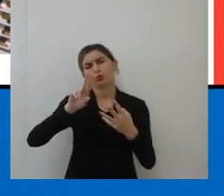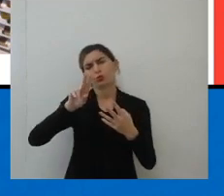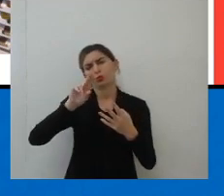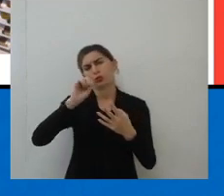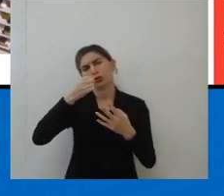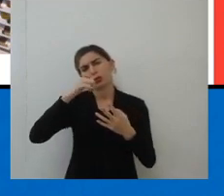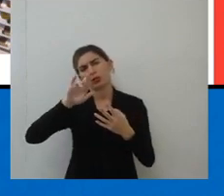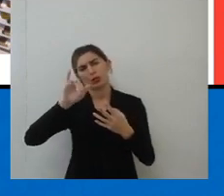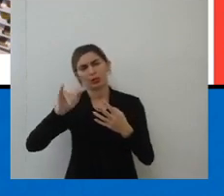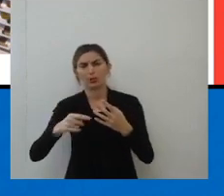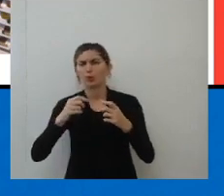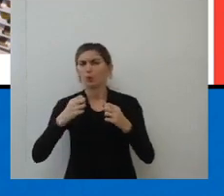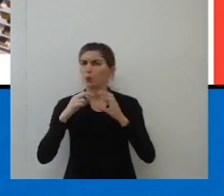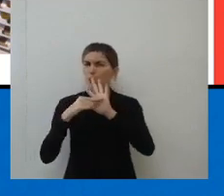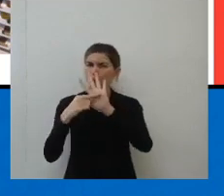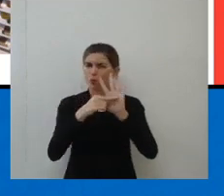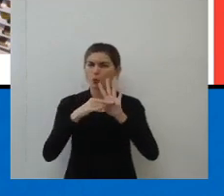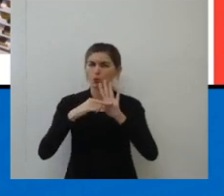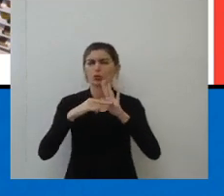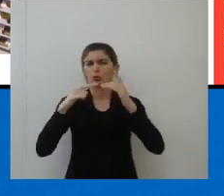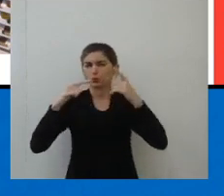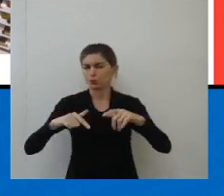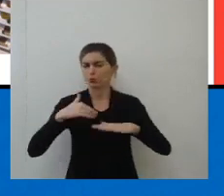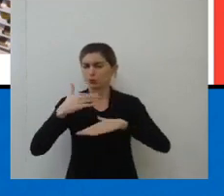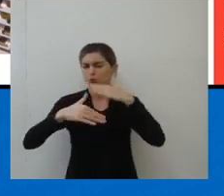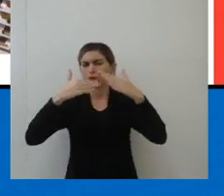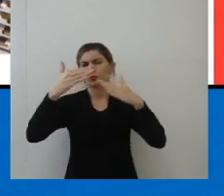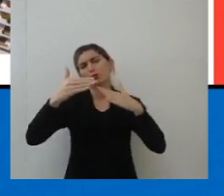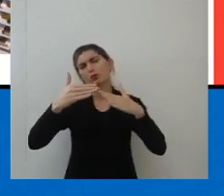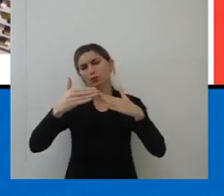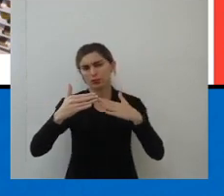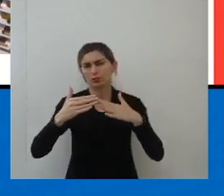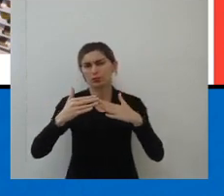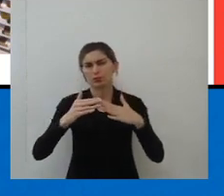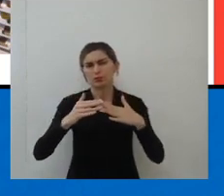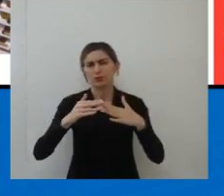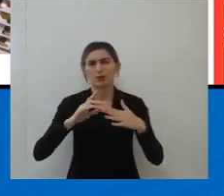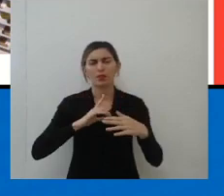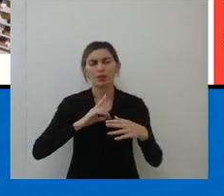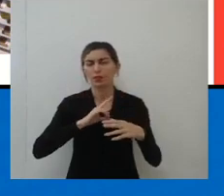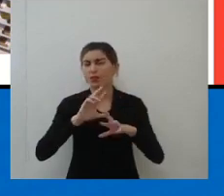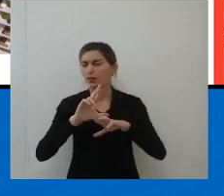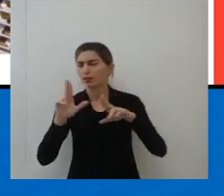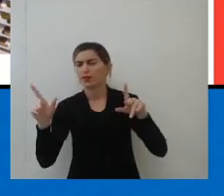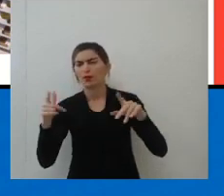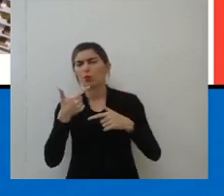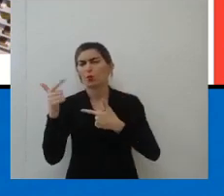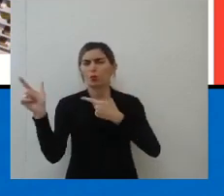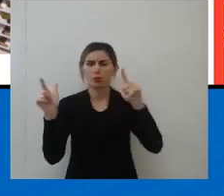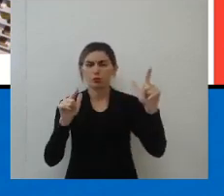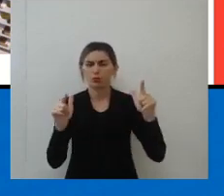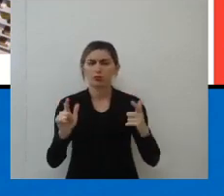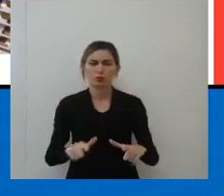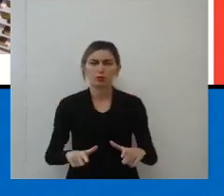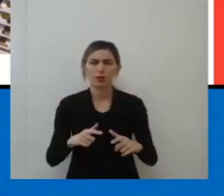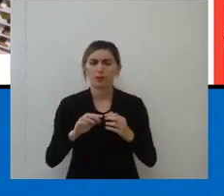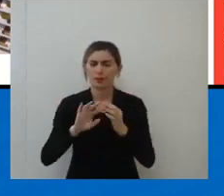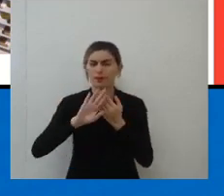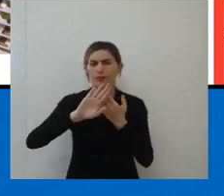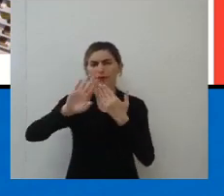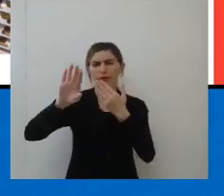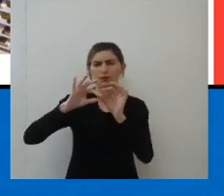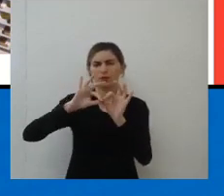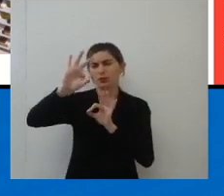de especulação imobiliária e um grande processo de verticalização, em detrimento de outras faixas, que são mais